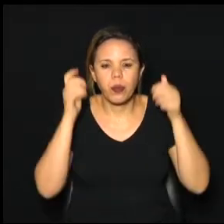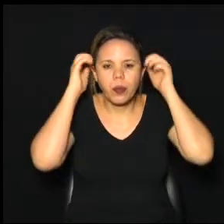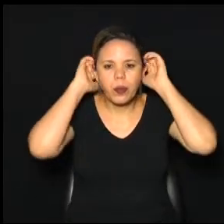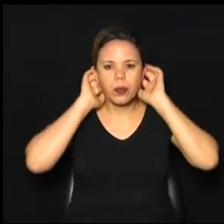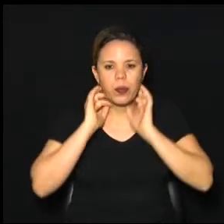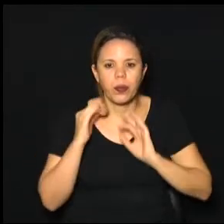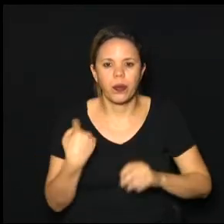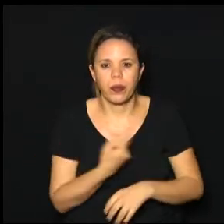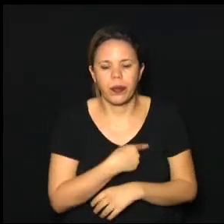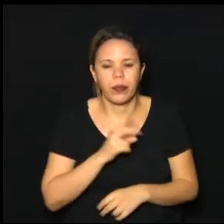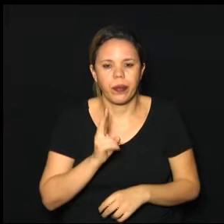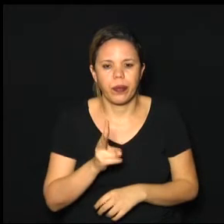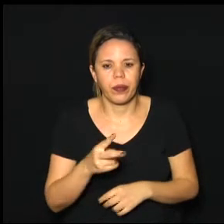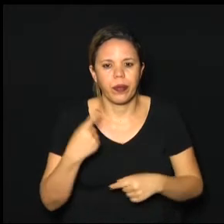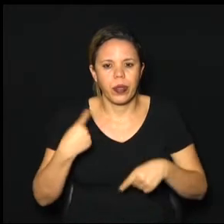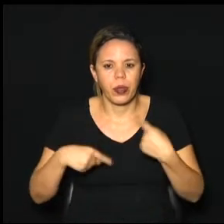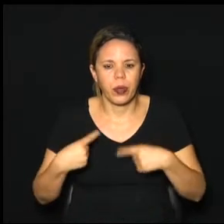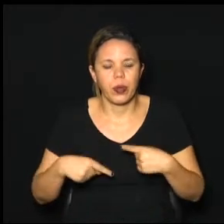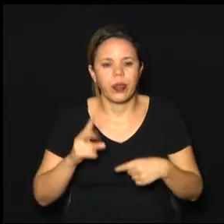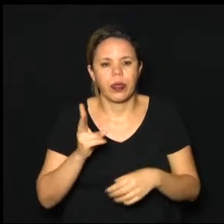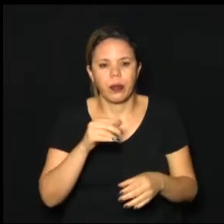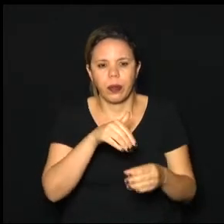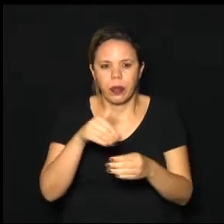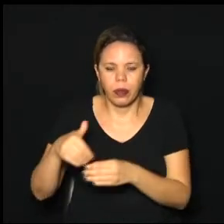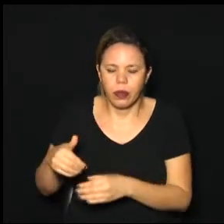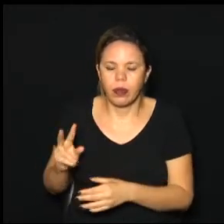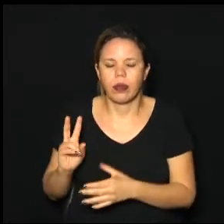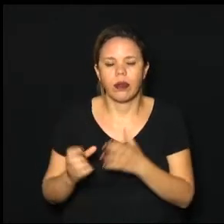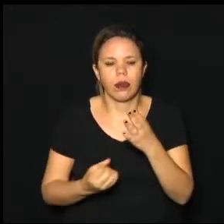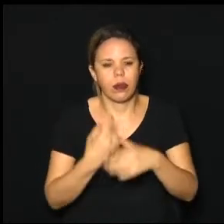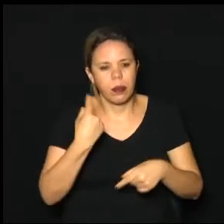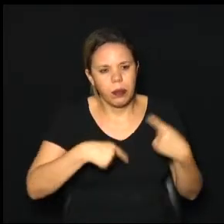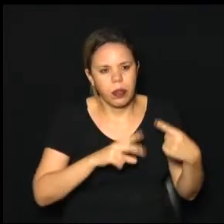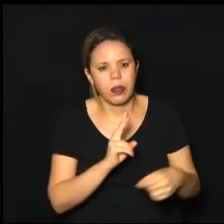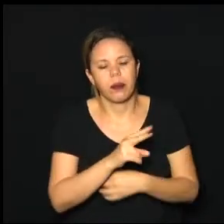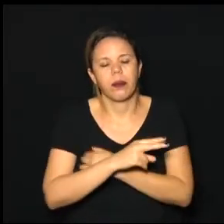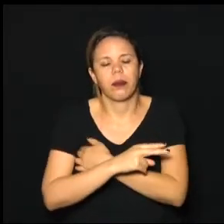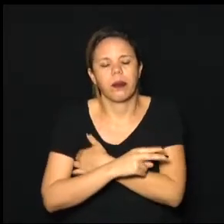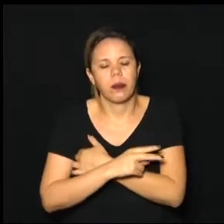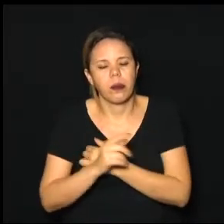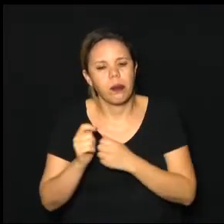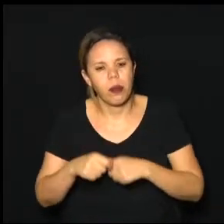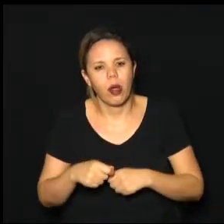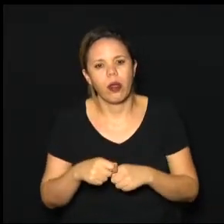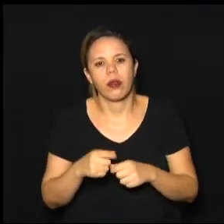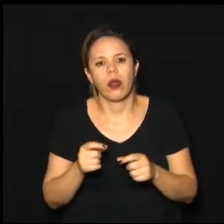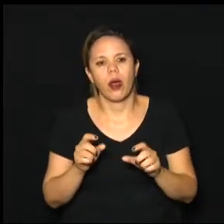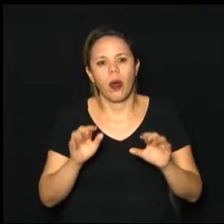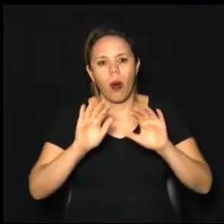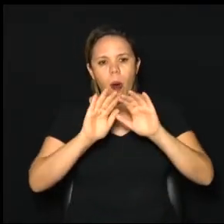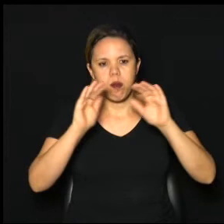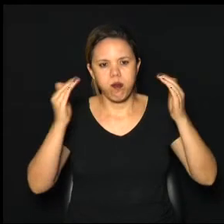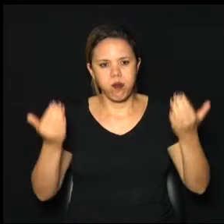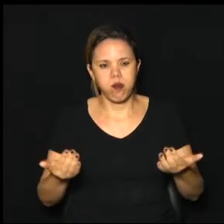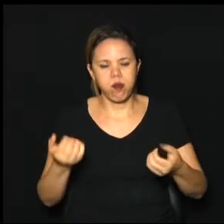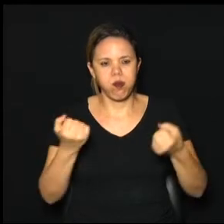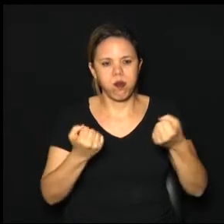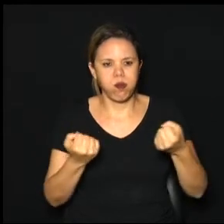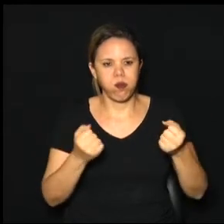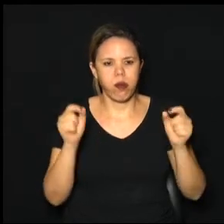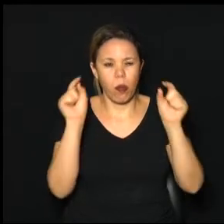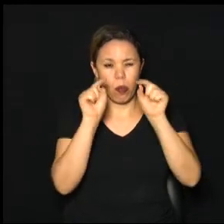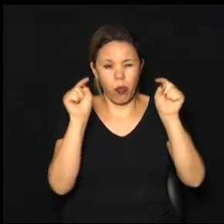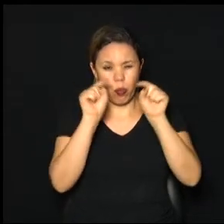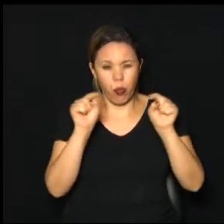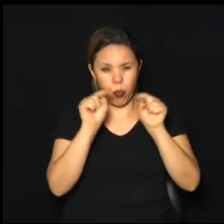A gente sempre discute, né? Toda eleição é a mesma discussão de sempre. Pode colocar um perfurado e um adesivo de cada lado, né?